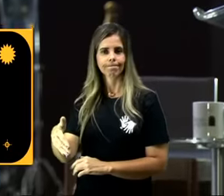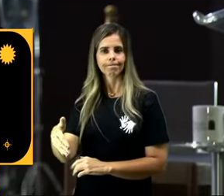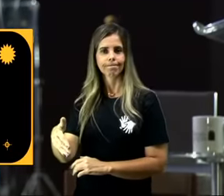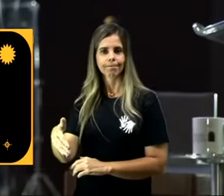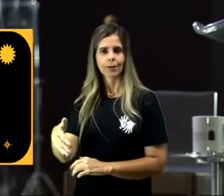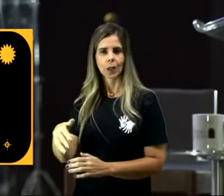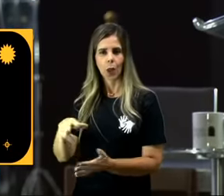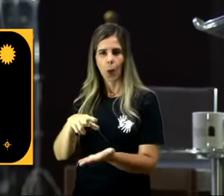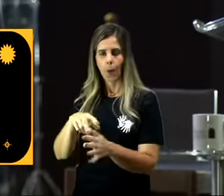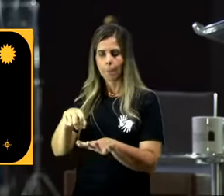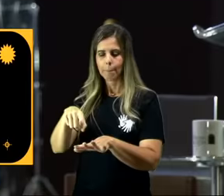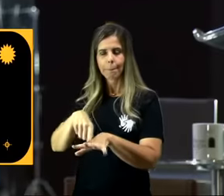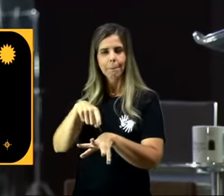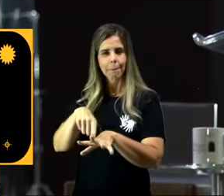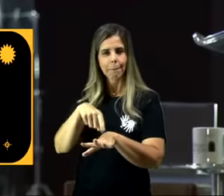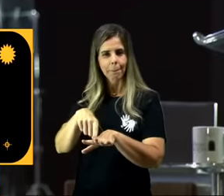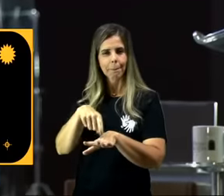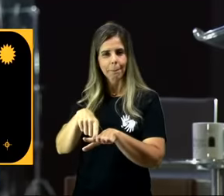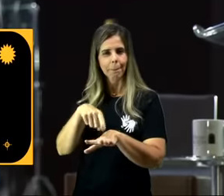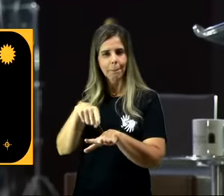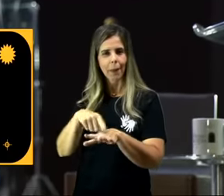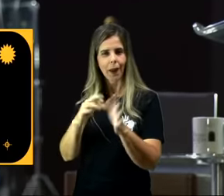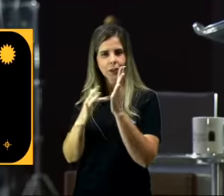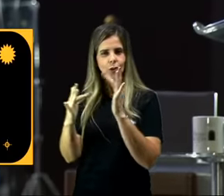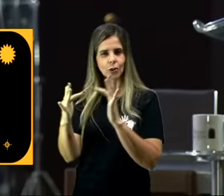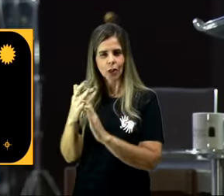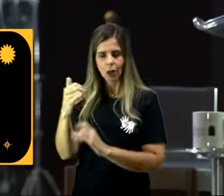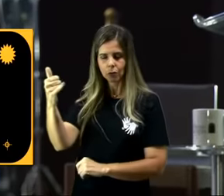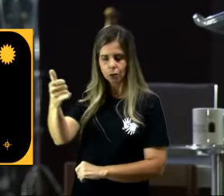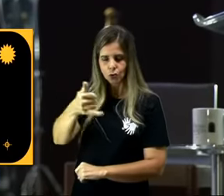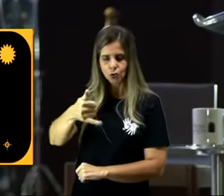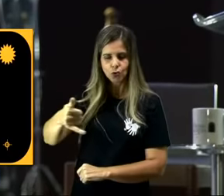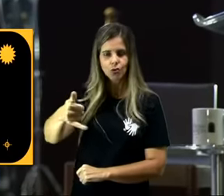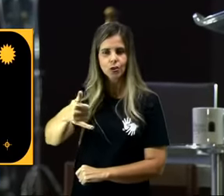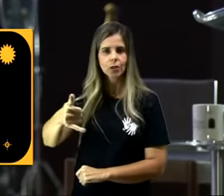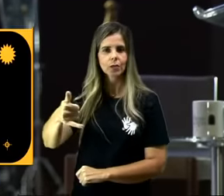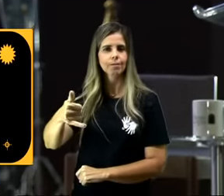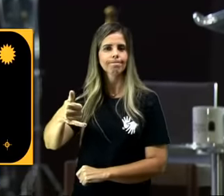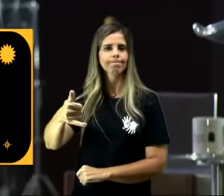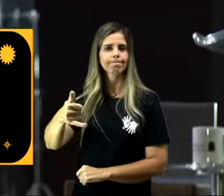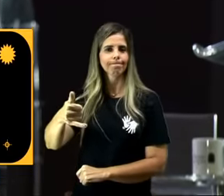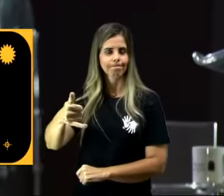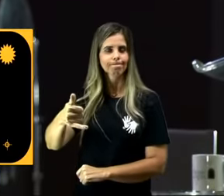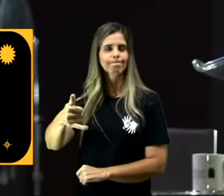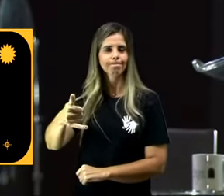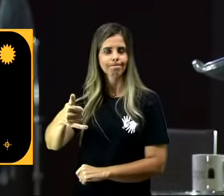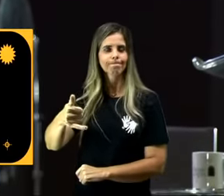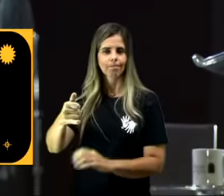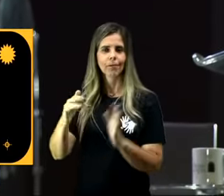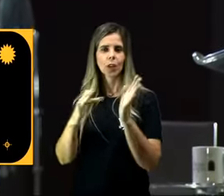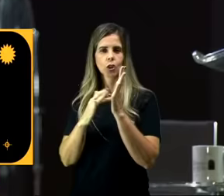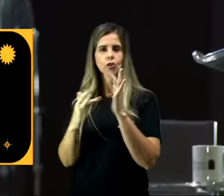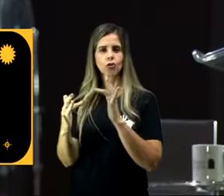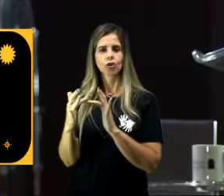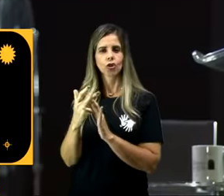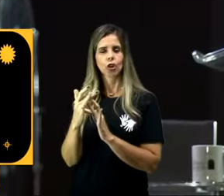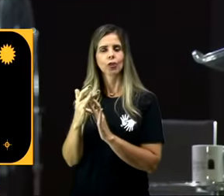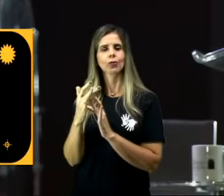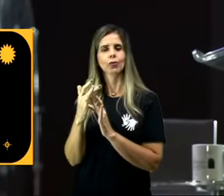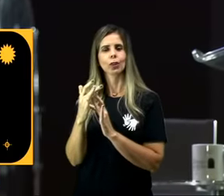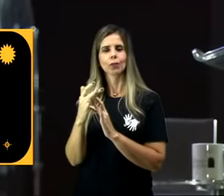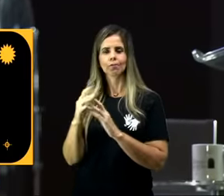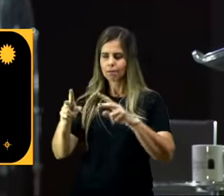consagrados dele. O Espírito do Senhor está sobre mim. Ah, ele me ungiu para pregar as boas novas